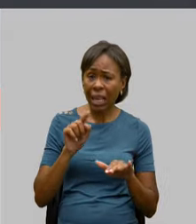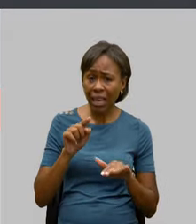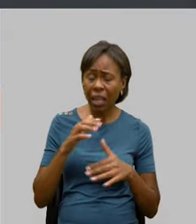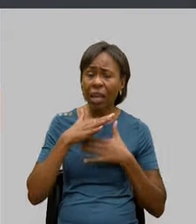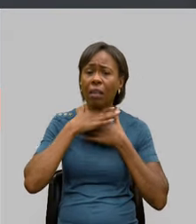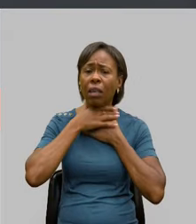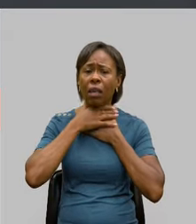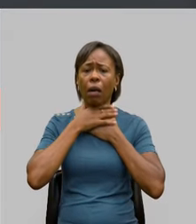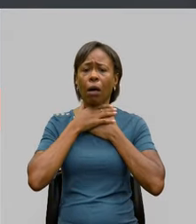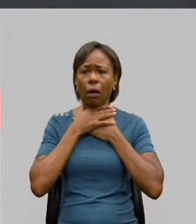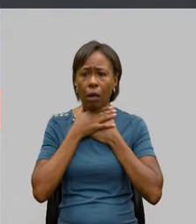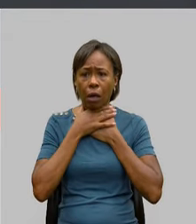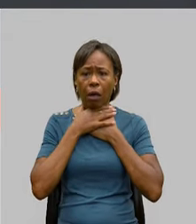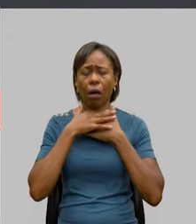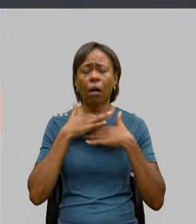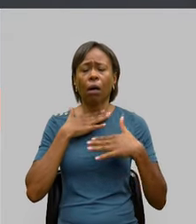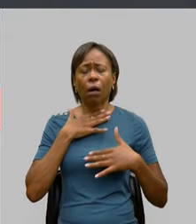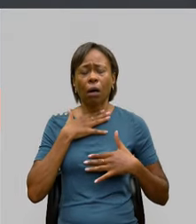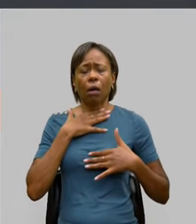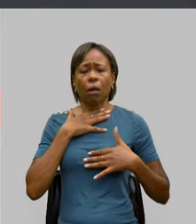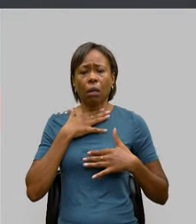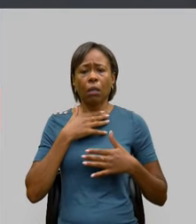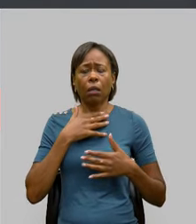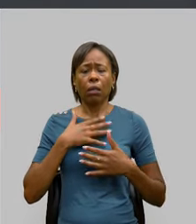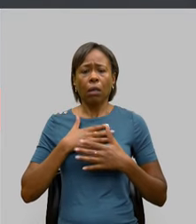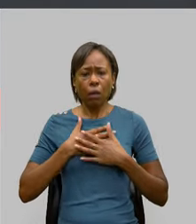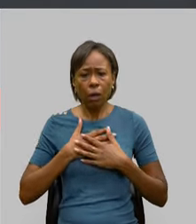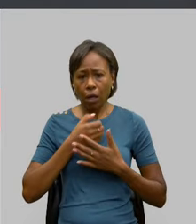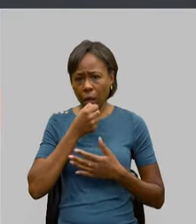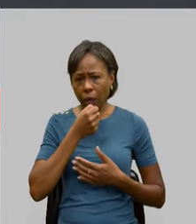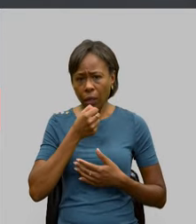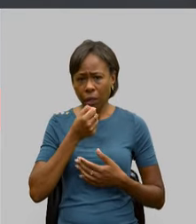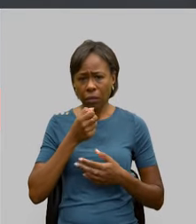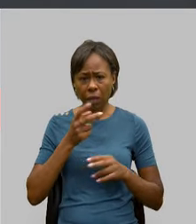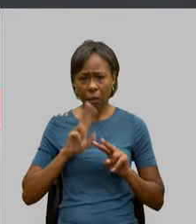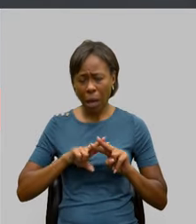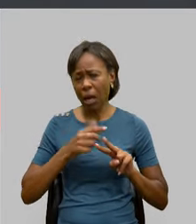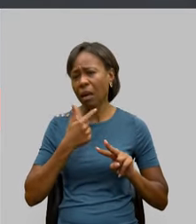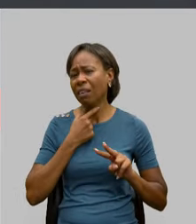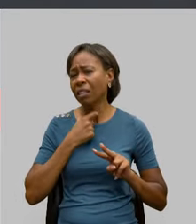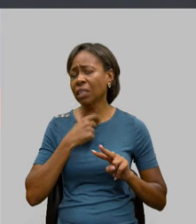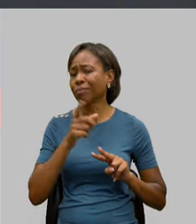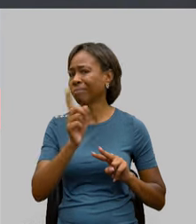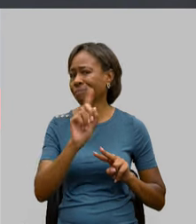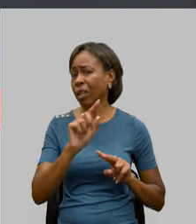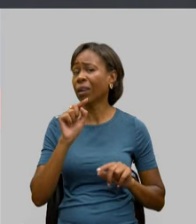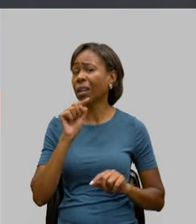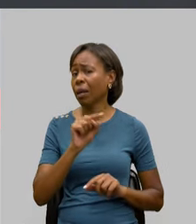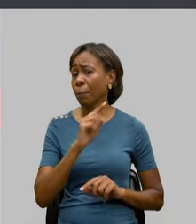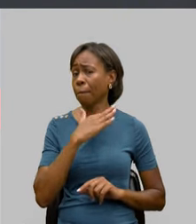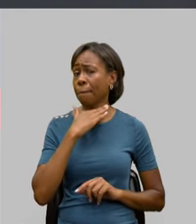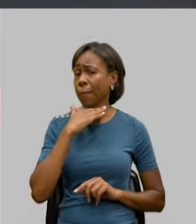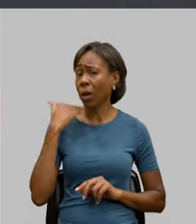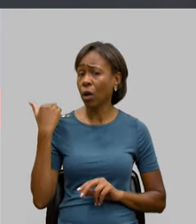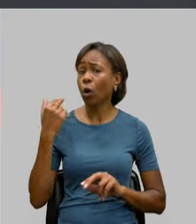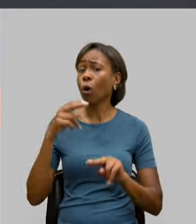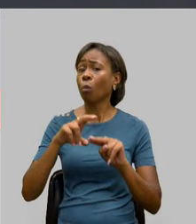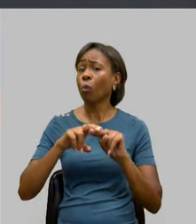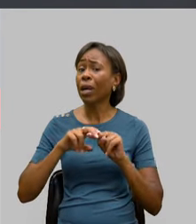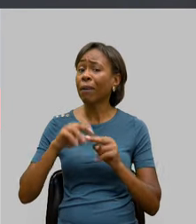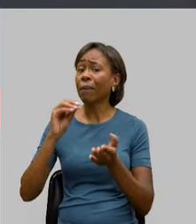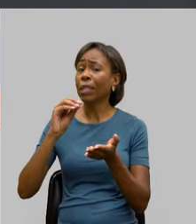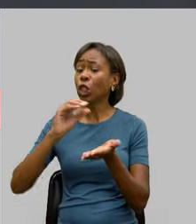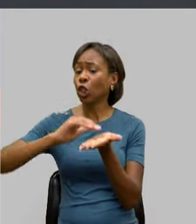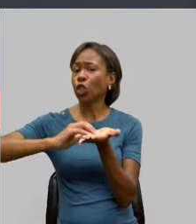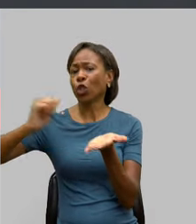ele morreu não ele não morreu engasgado gente ele morreu porque tiraram o remédio do meu filho quem